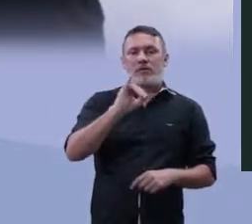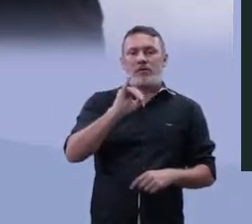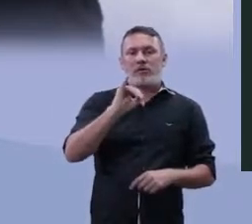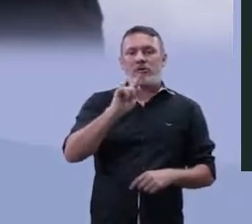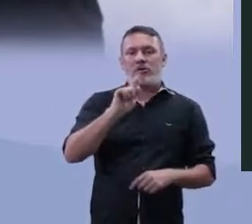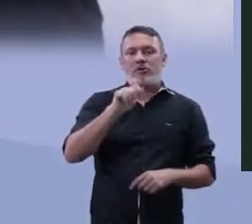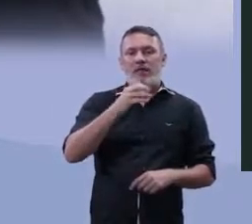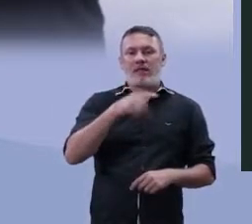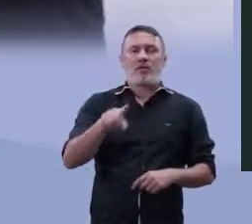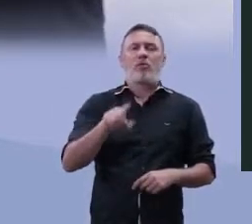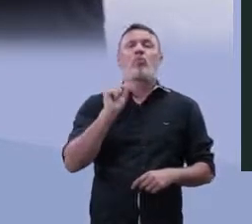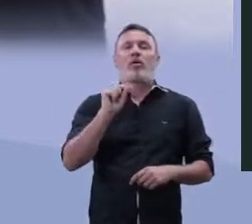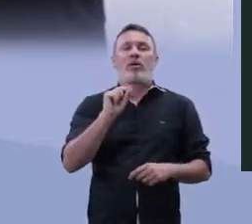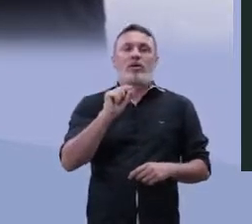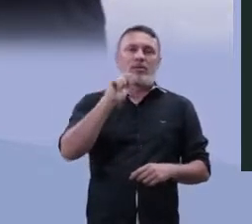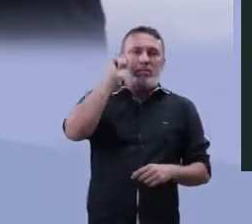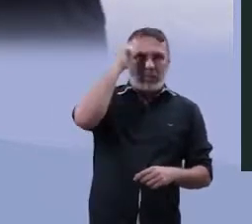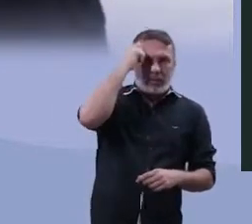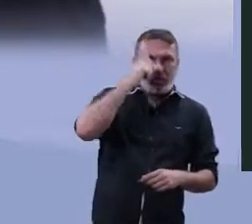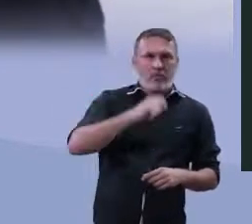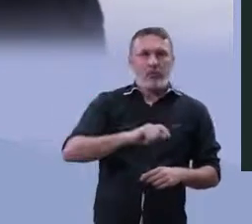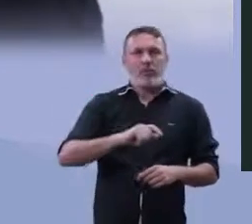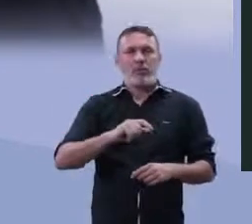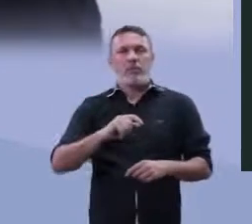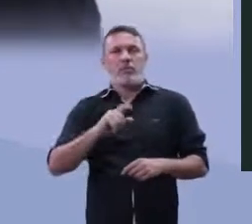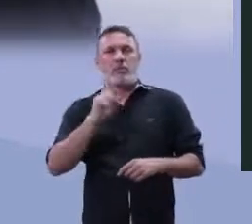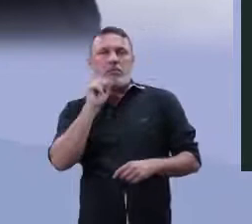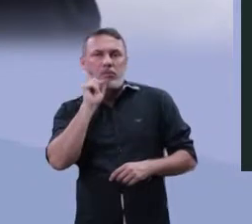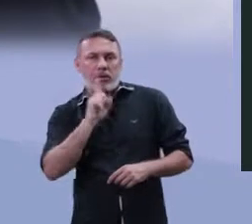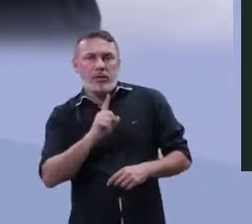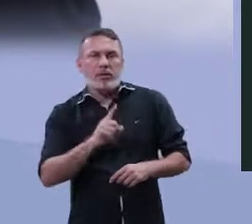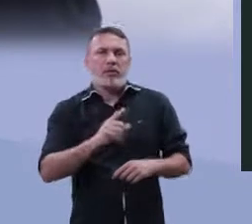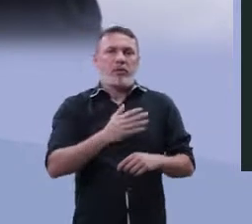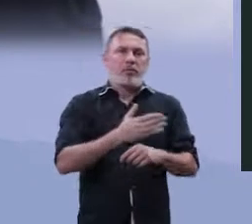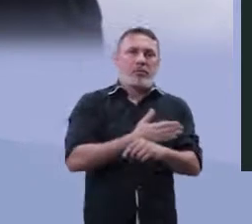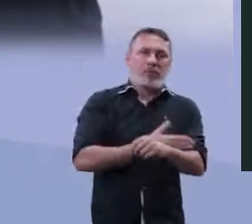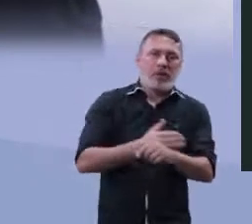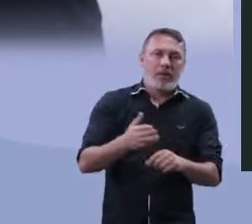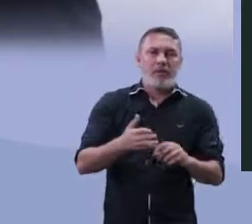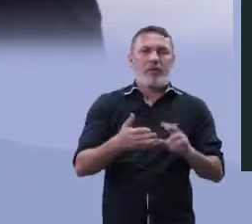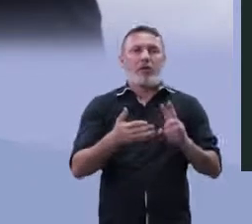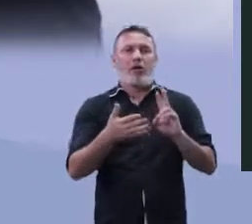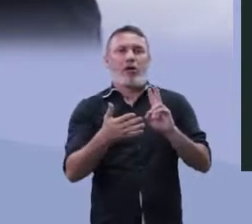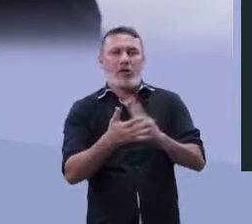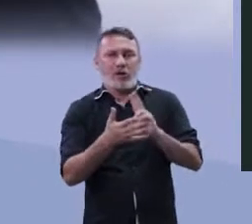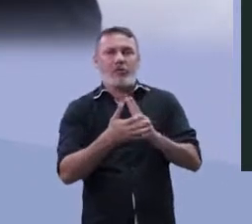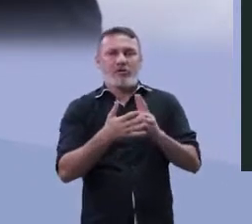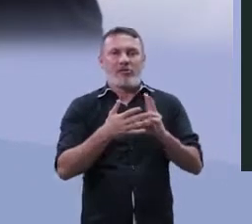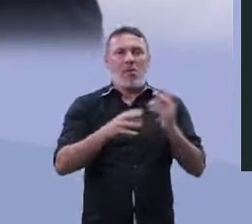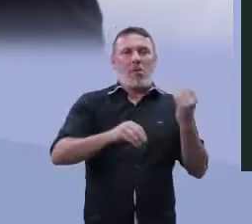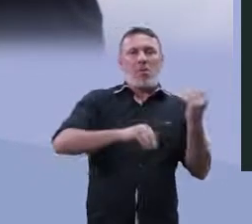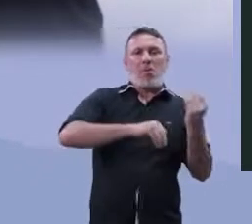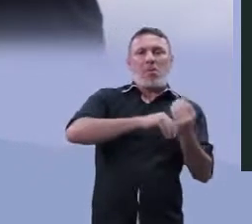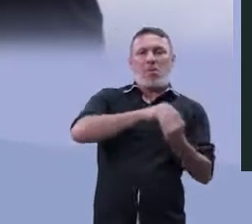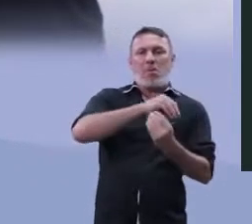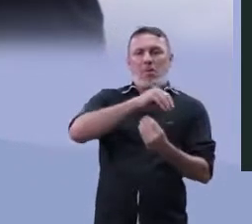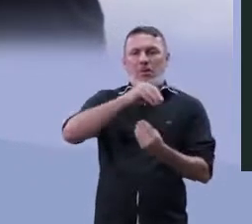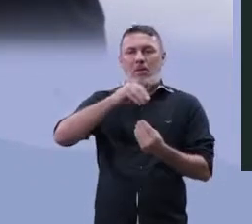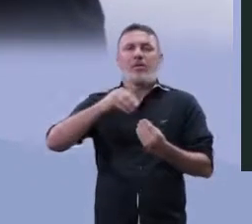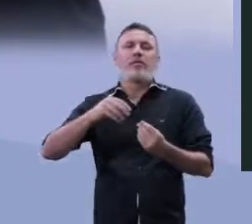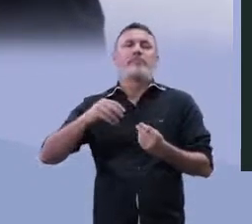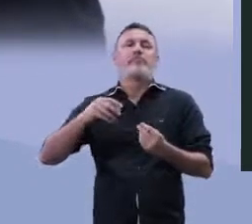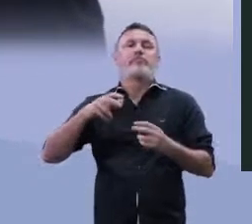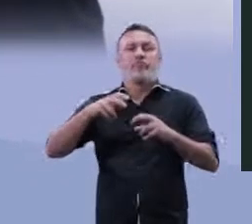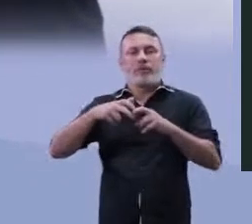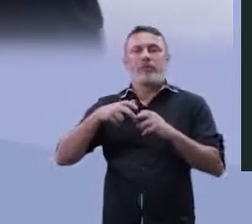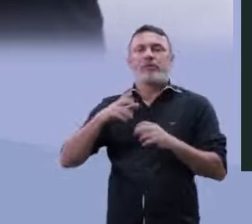seja, entre o branco, o negro e o índio. Né? Essa mistura de raças não permitiu que o Brasil alcançasse